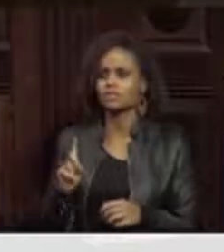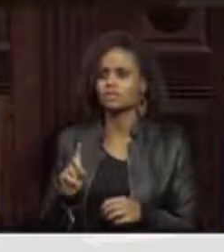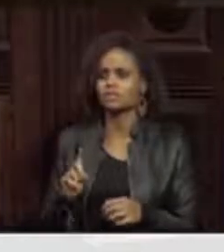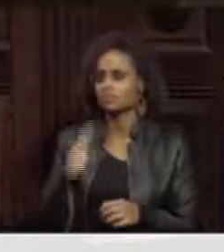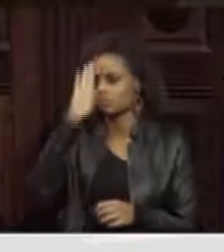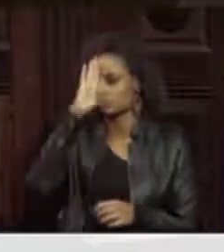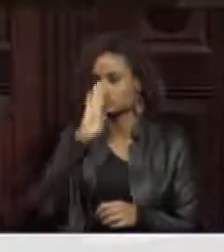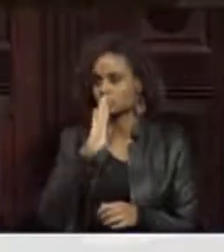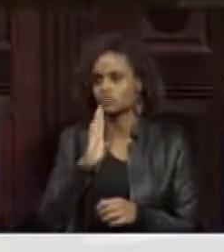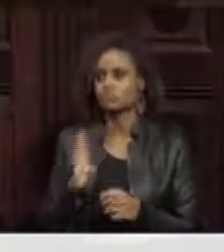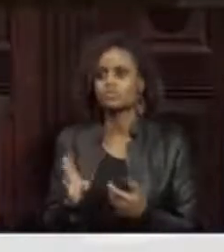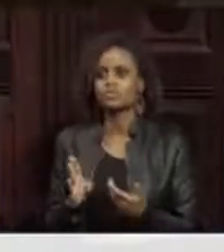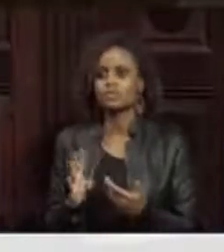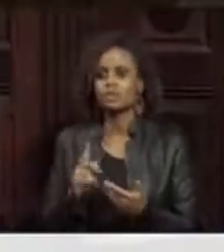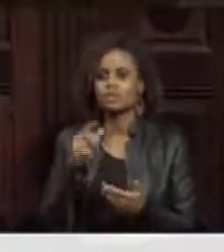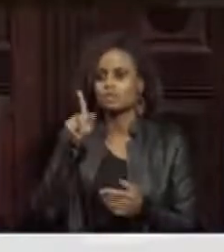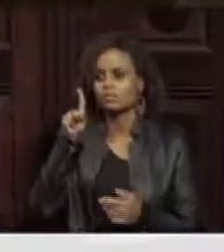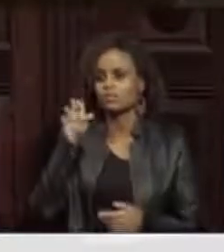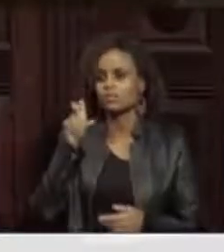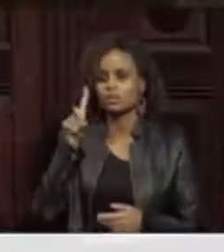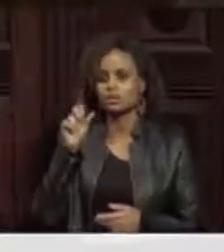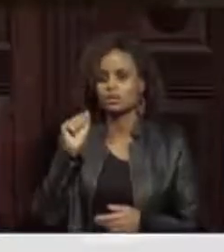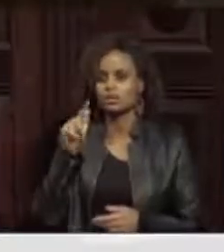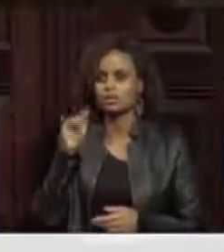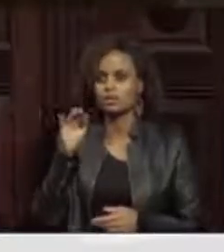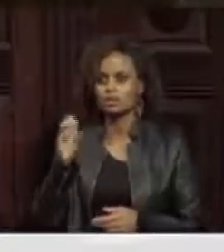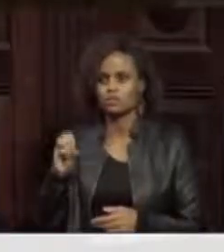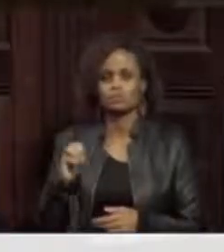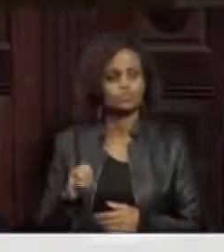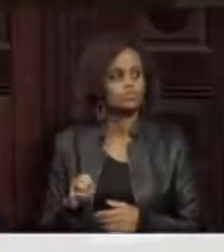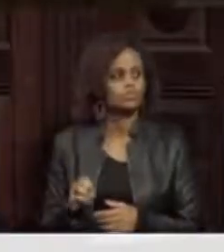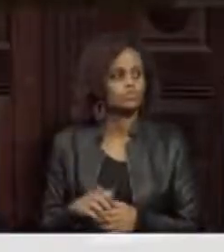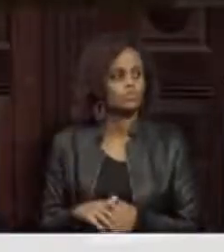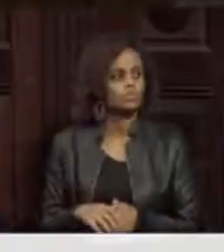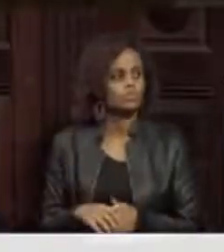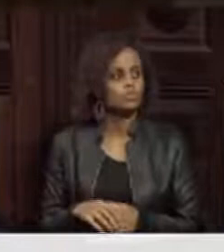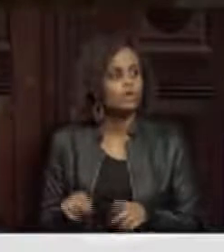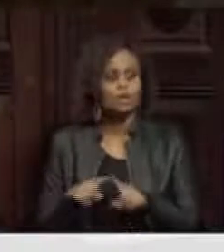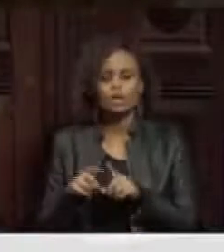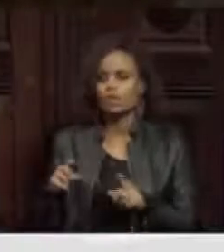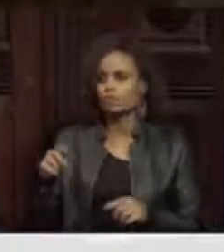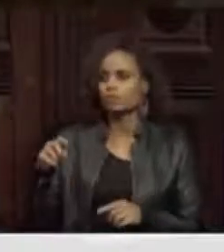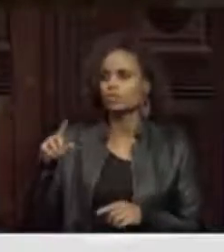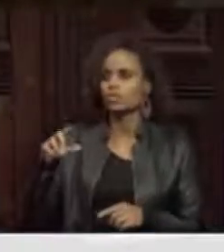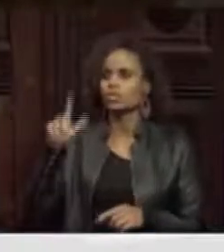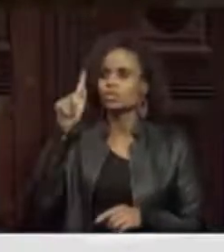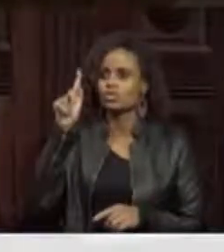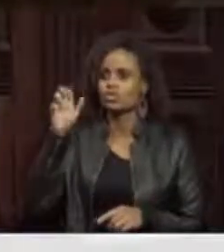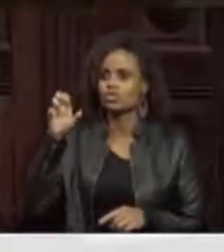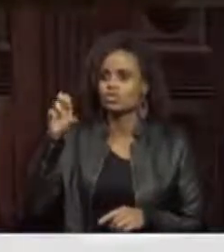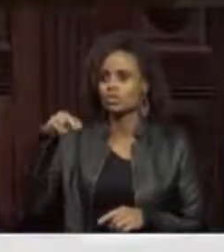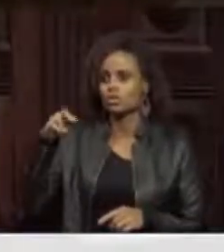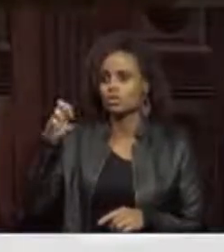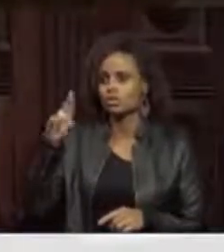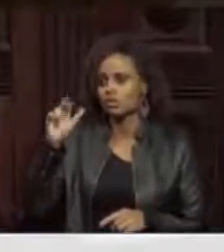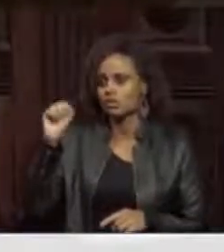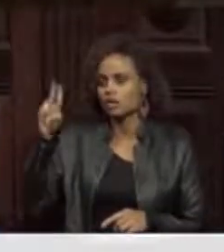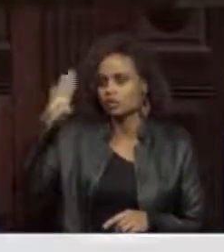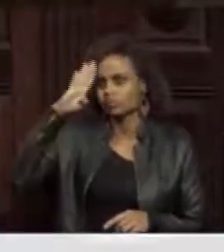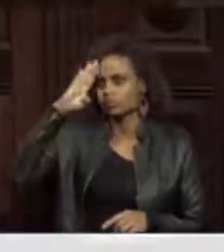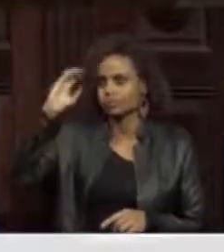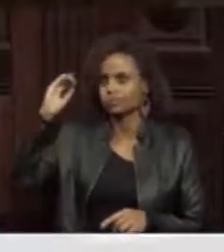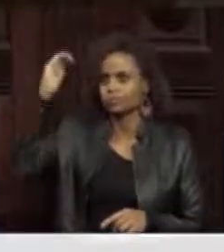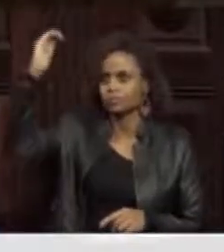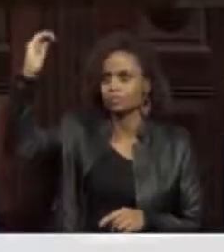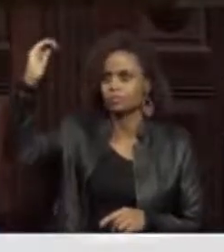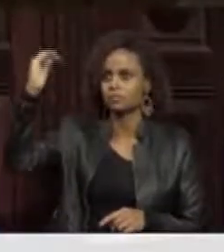Generais, alto escalão, que também são afortunados. Aquele policial que todo